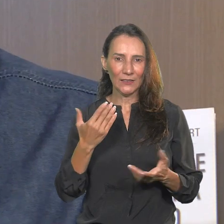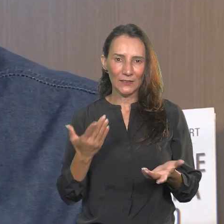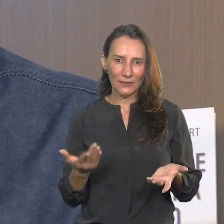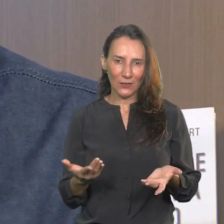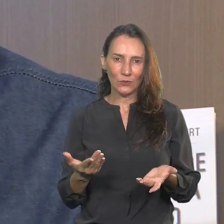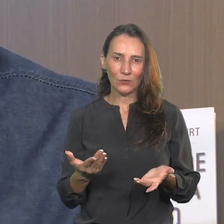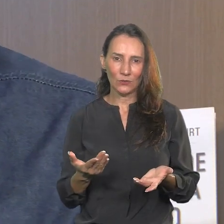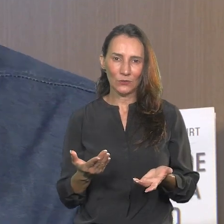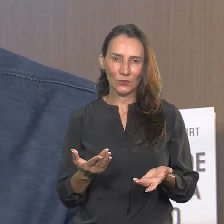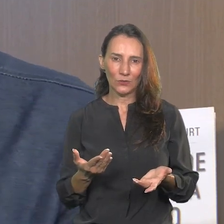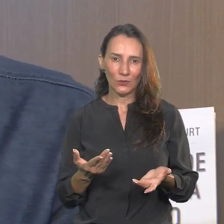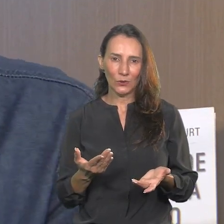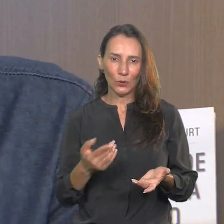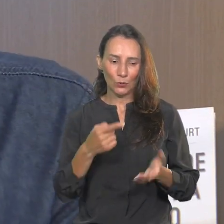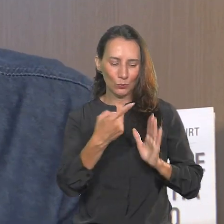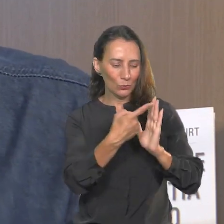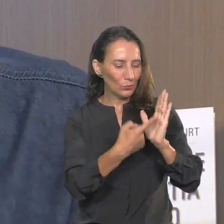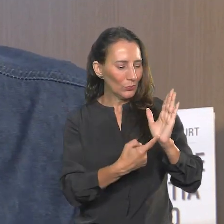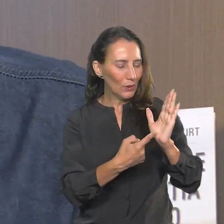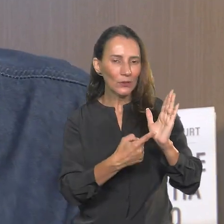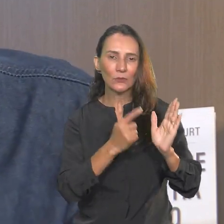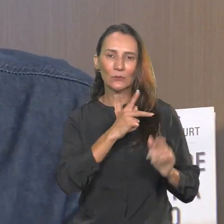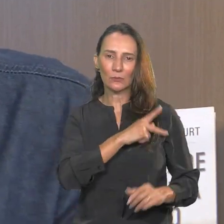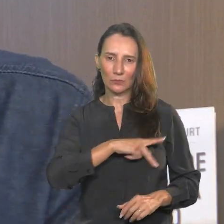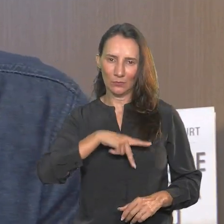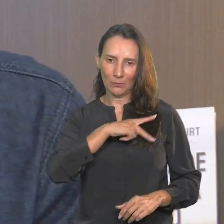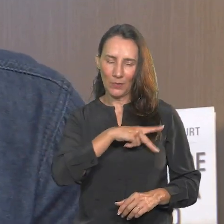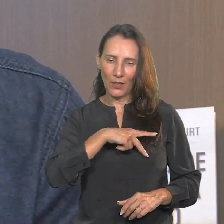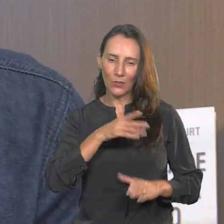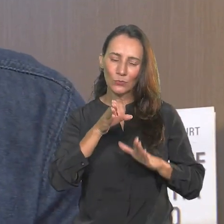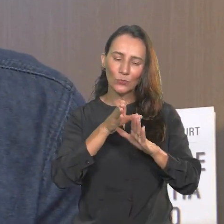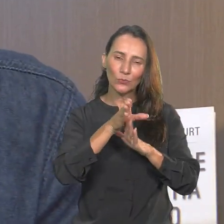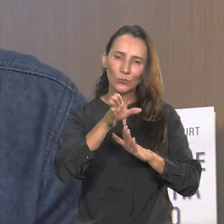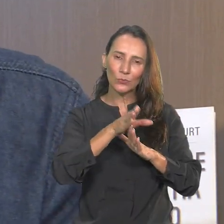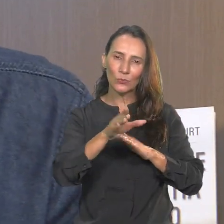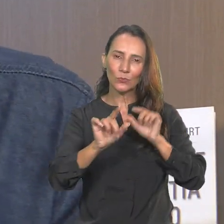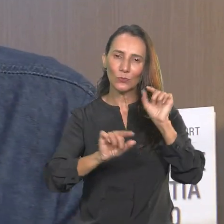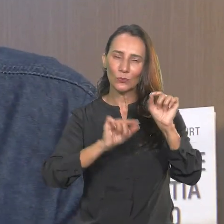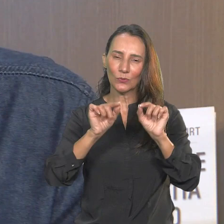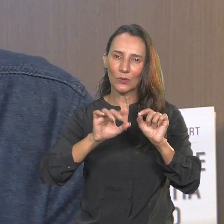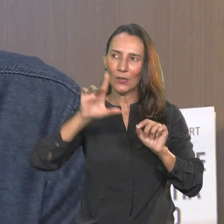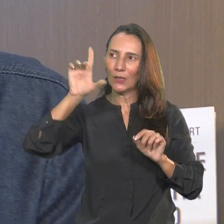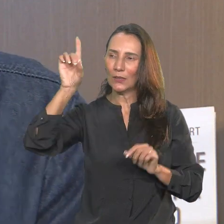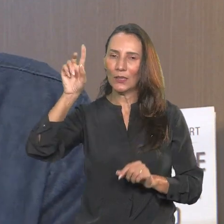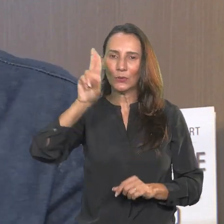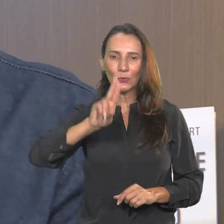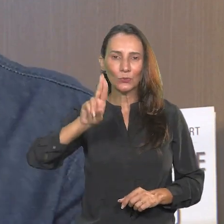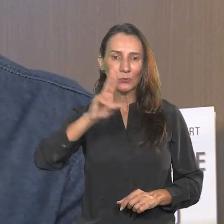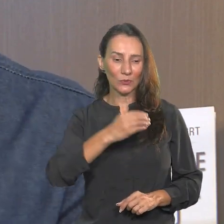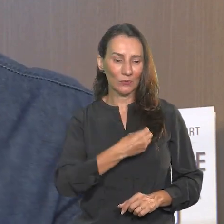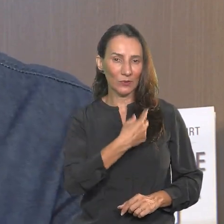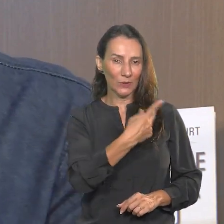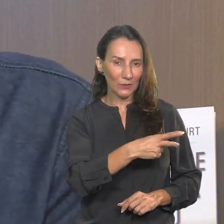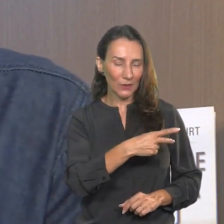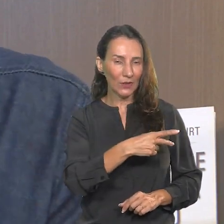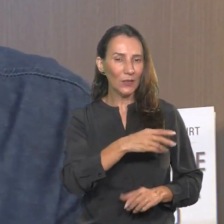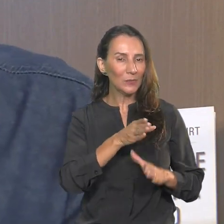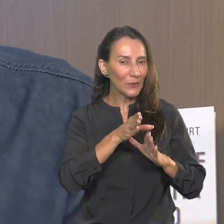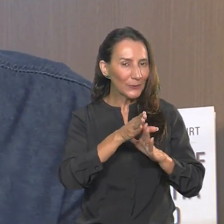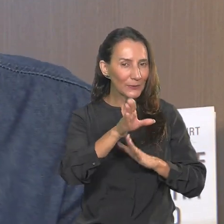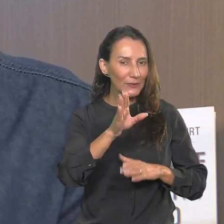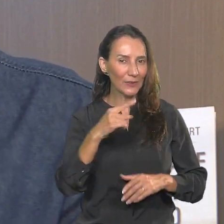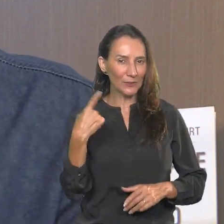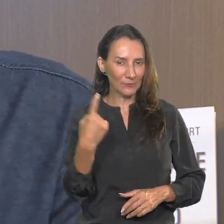lá. O que ele está dizendo, o apóstolo de Deus aqui, Deus falando a nós através da vida? Sabe,